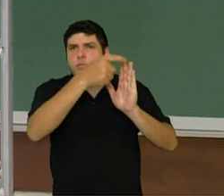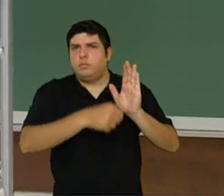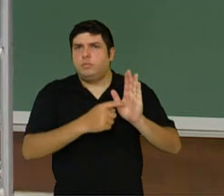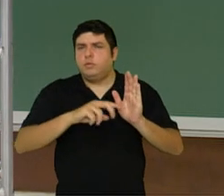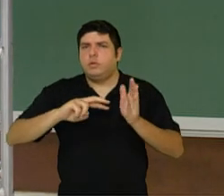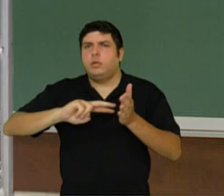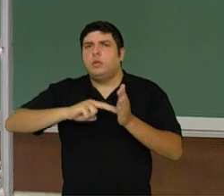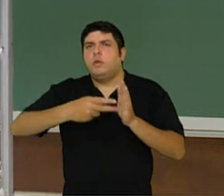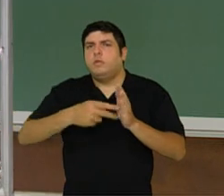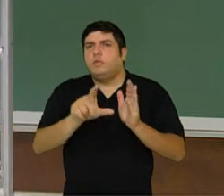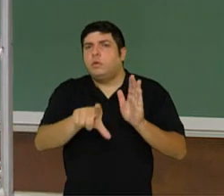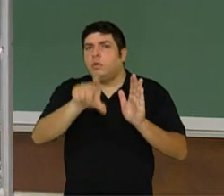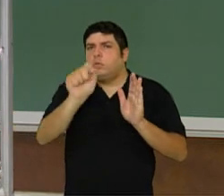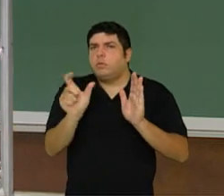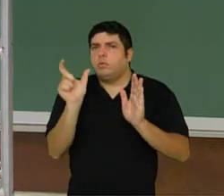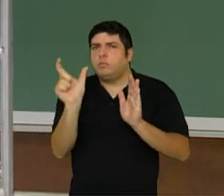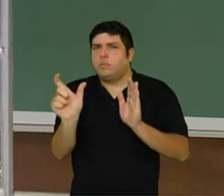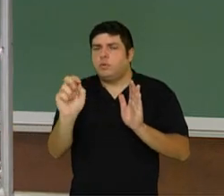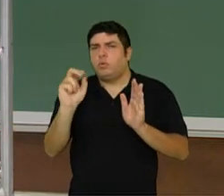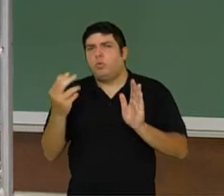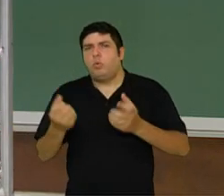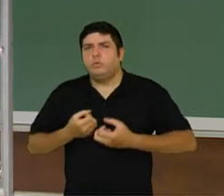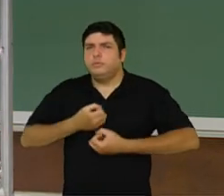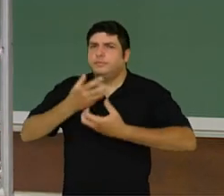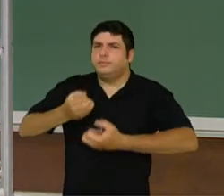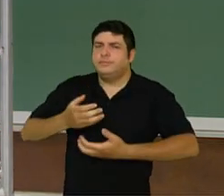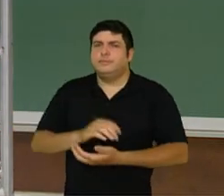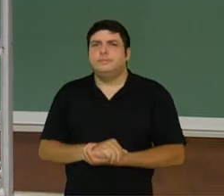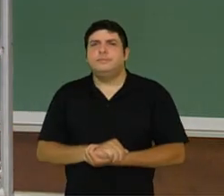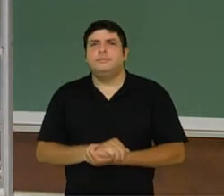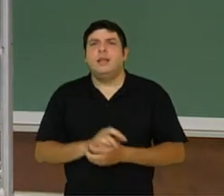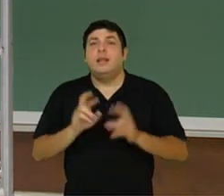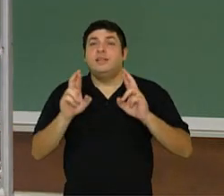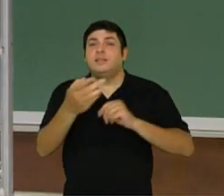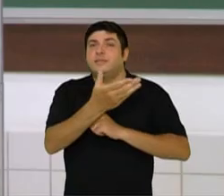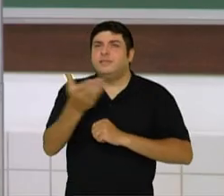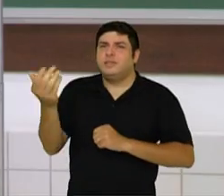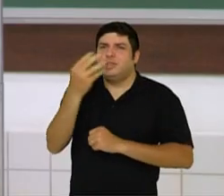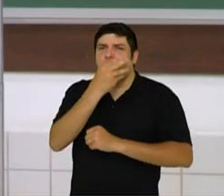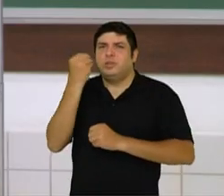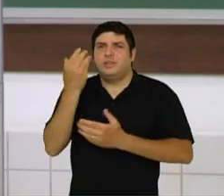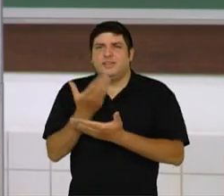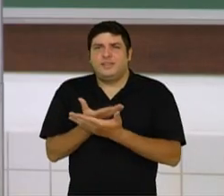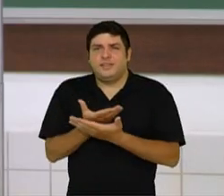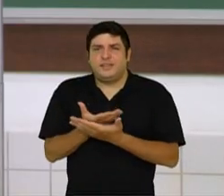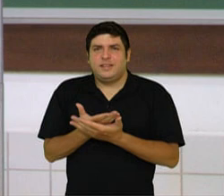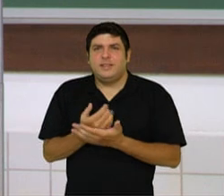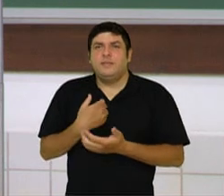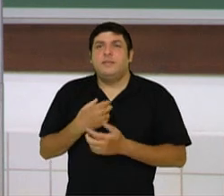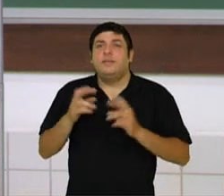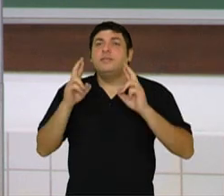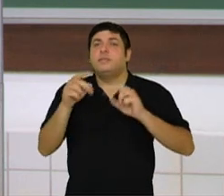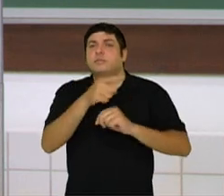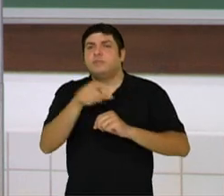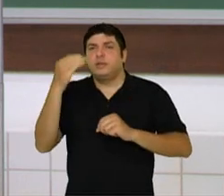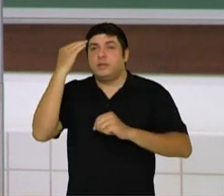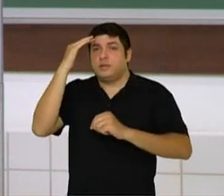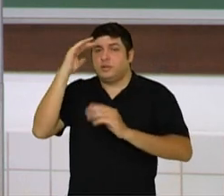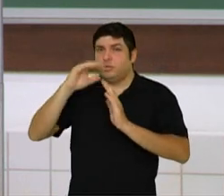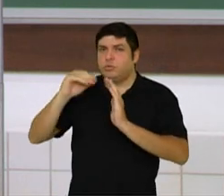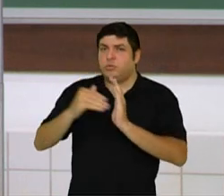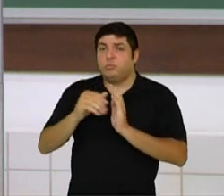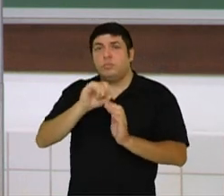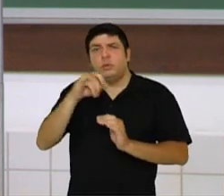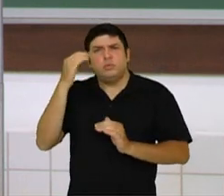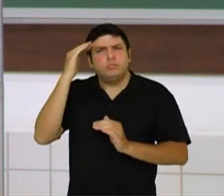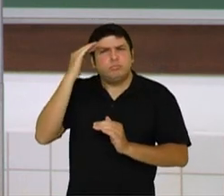de uma determinada palavra ou expressão, tá? Espero que vocês tenham gostado. Espero que você tenha entendido bem tudo. Se você